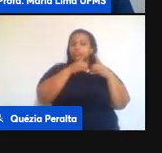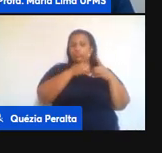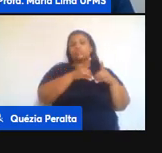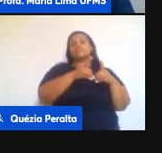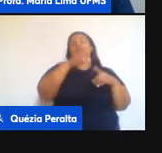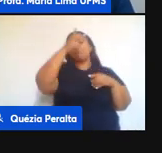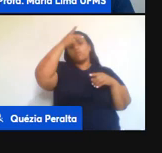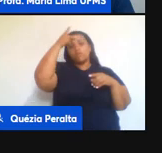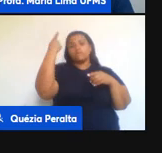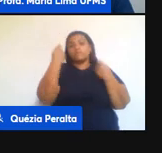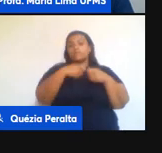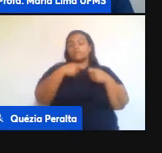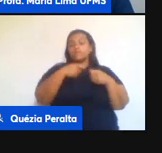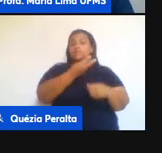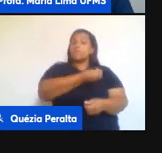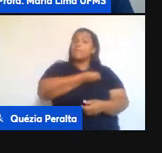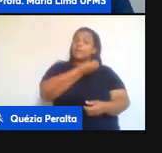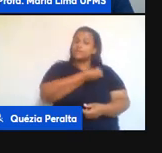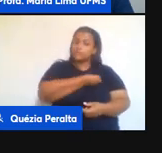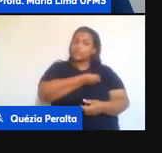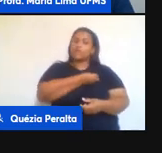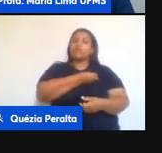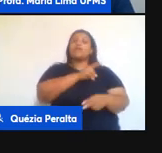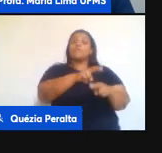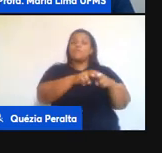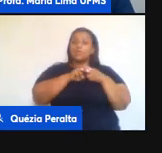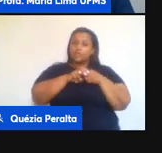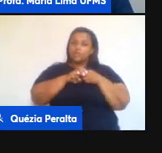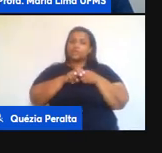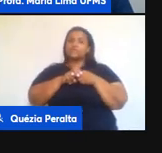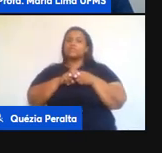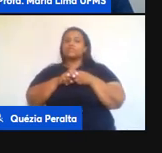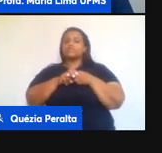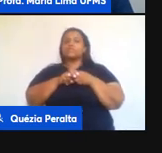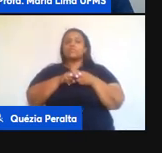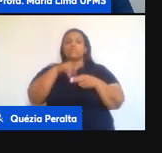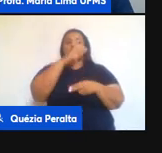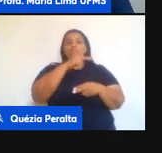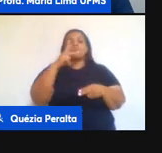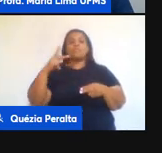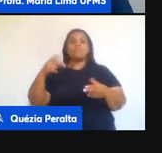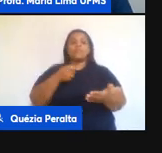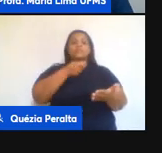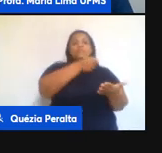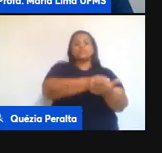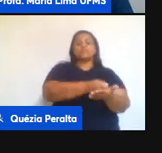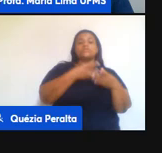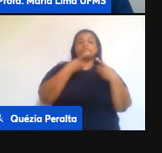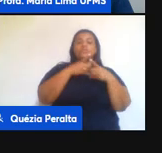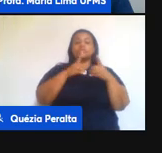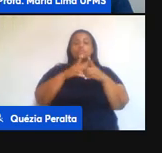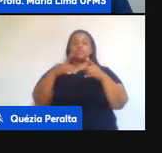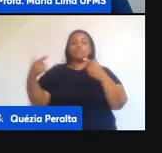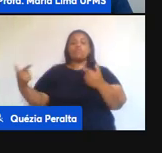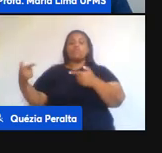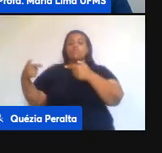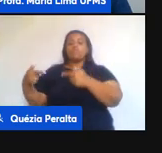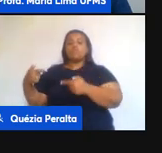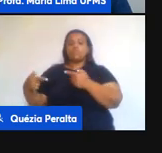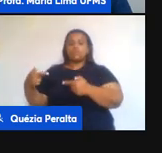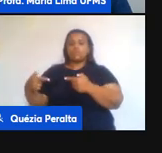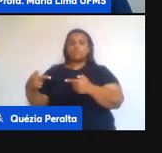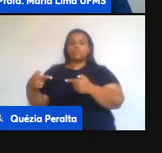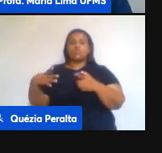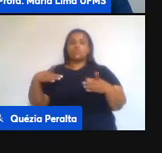que participar. Por isso que o PPP exige discussão política, ou seja, exige um encontro